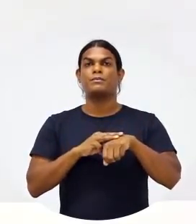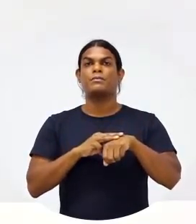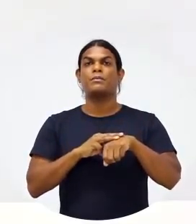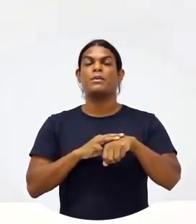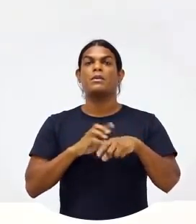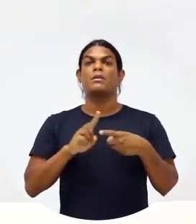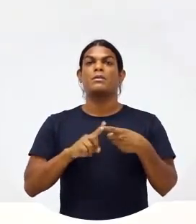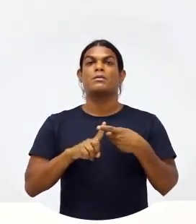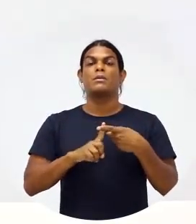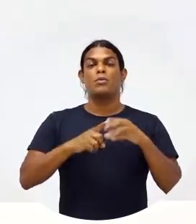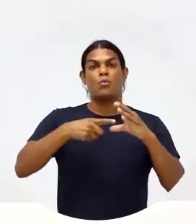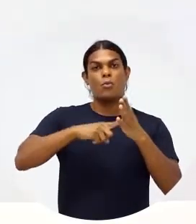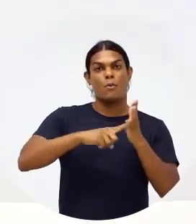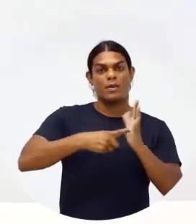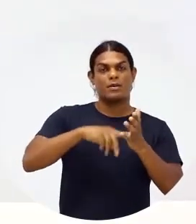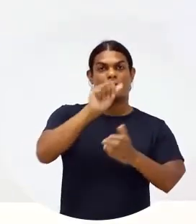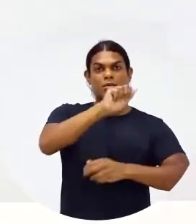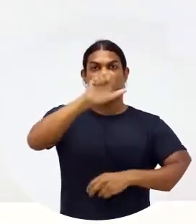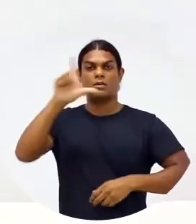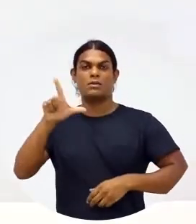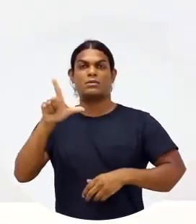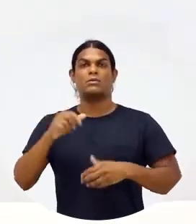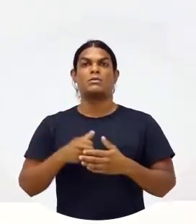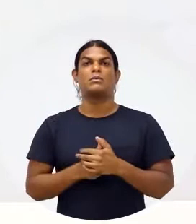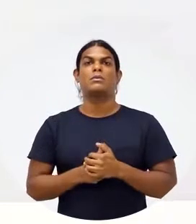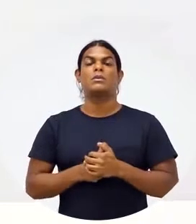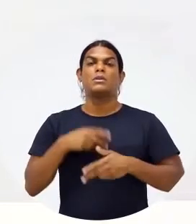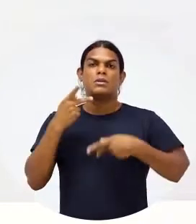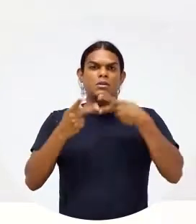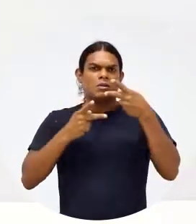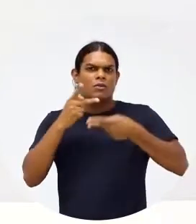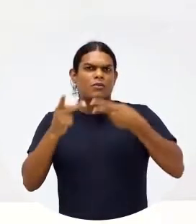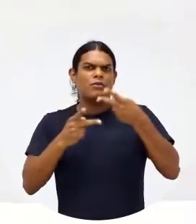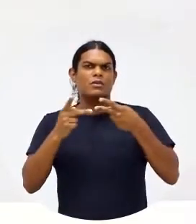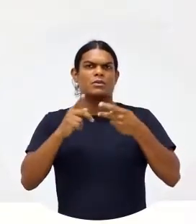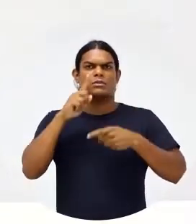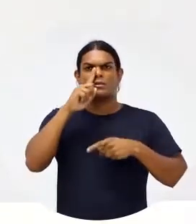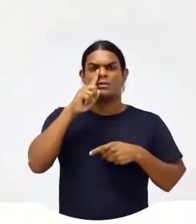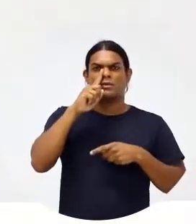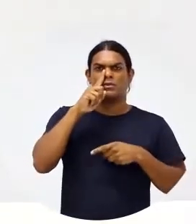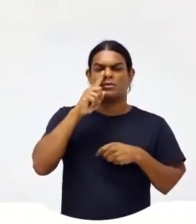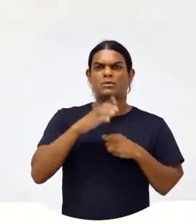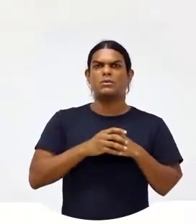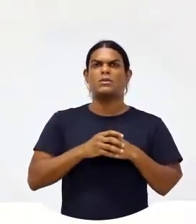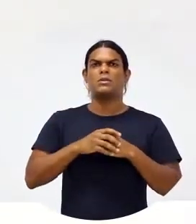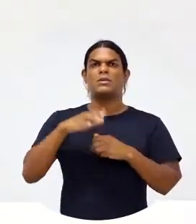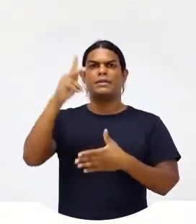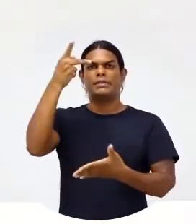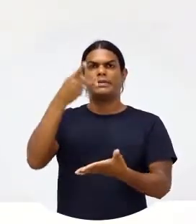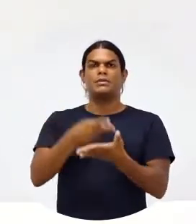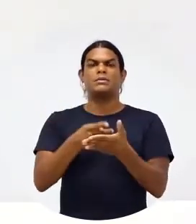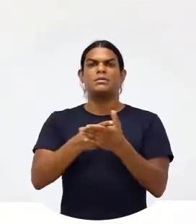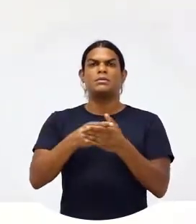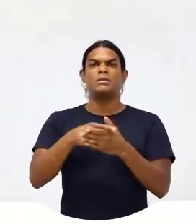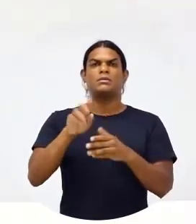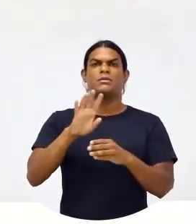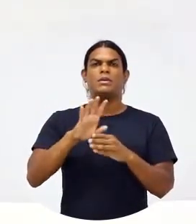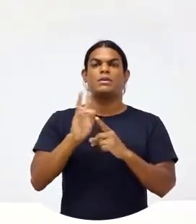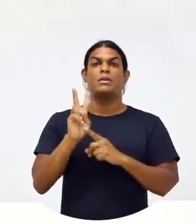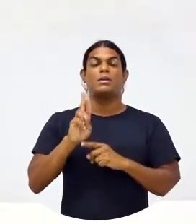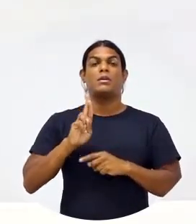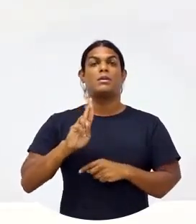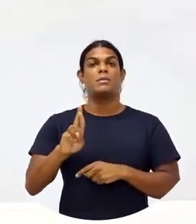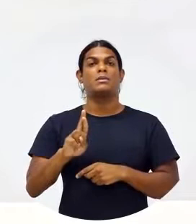mecânico a cor azul. Então, se a gente está falando de um risco de acidente, a gente vai representar através de um círculo de